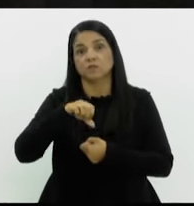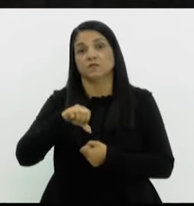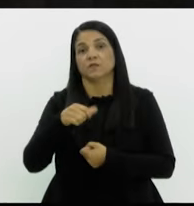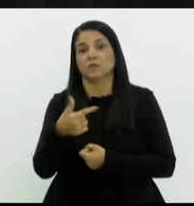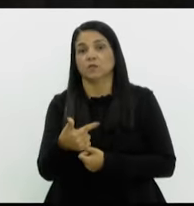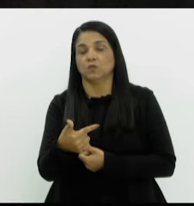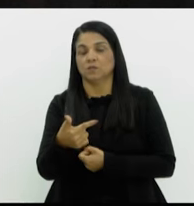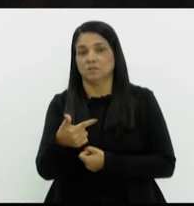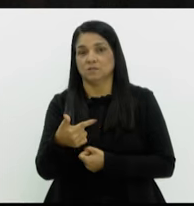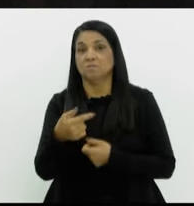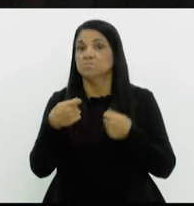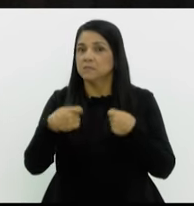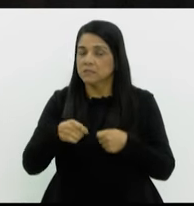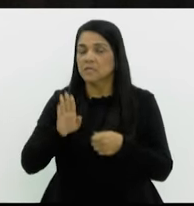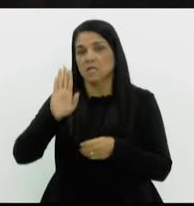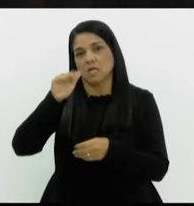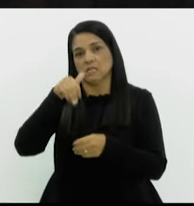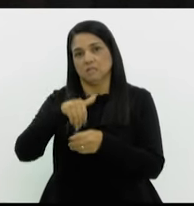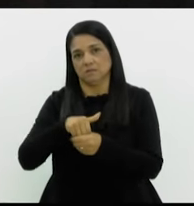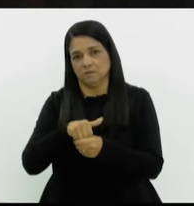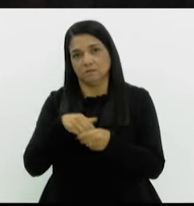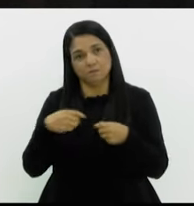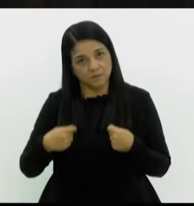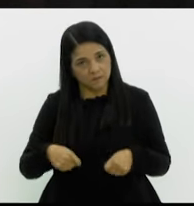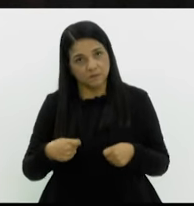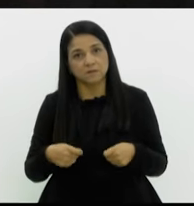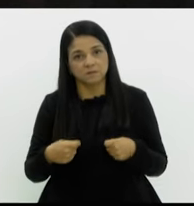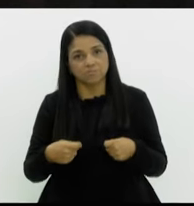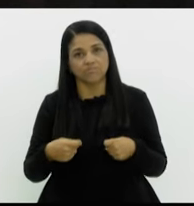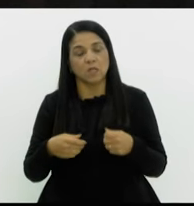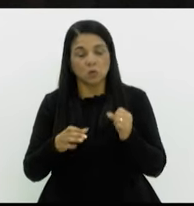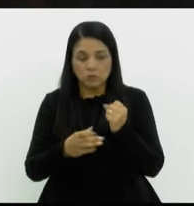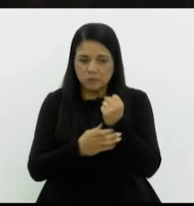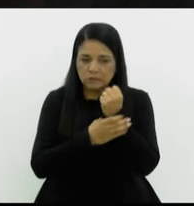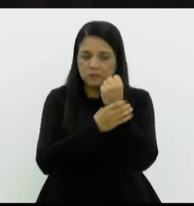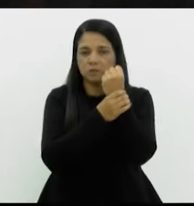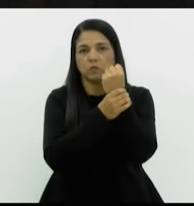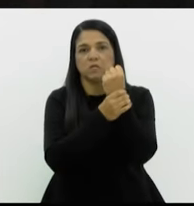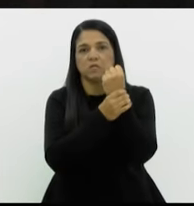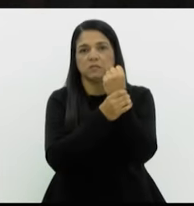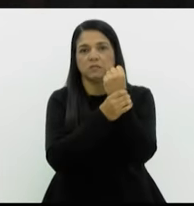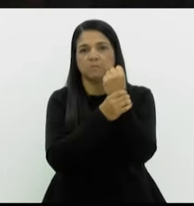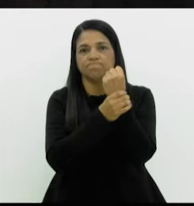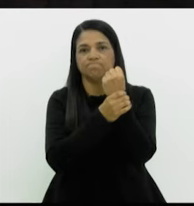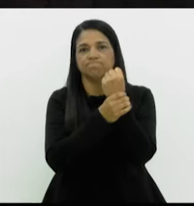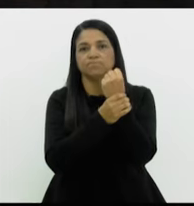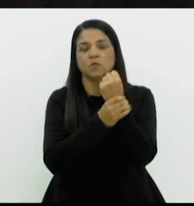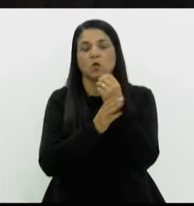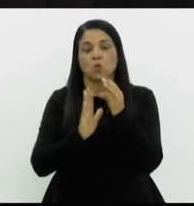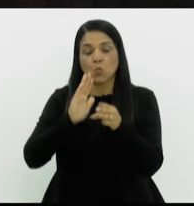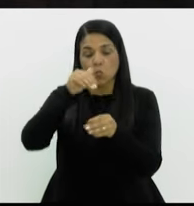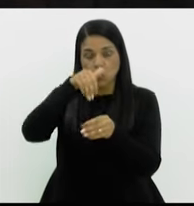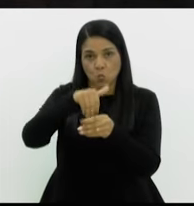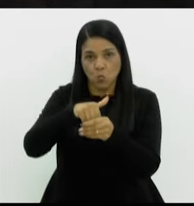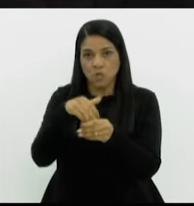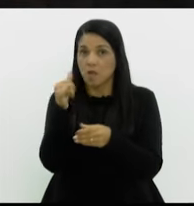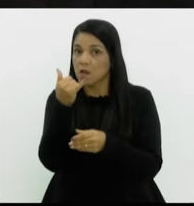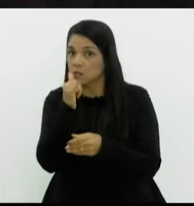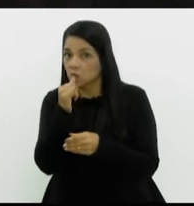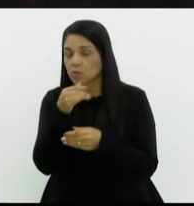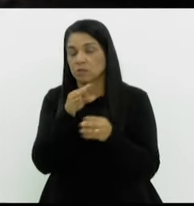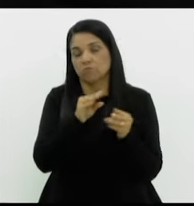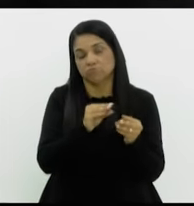todos têm que realizar as eleições com a devida segurança, com o da eletrônica que tem que ser transportada, etc.,